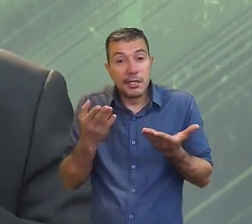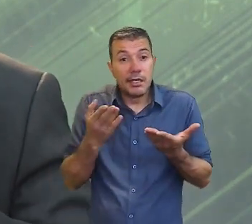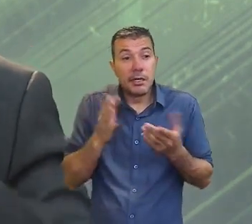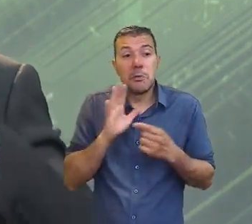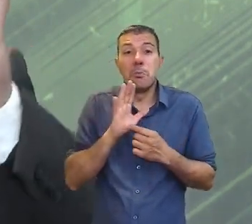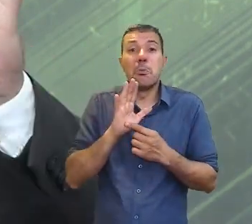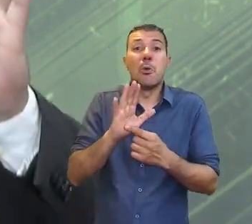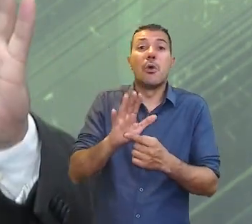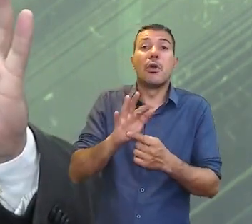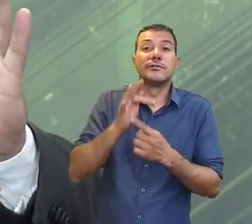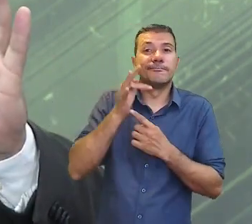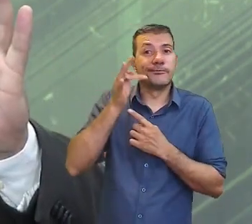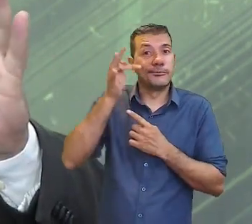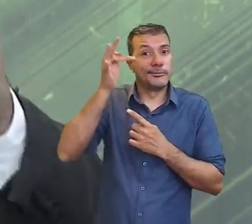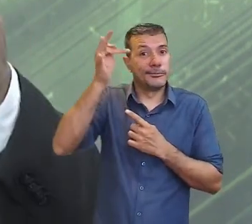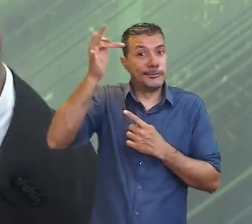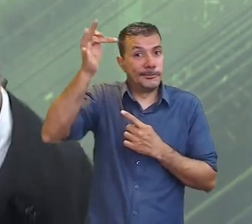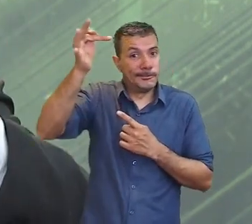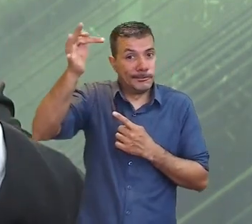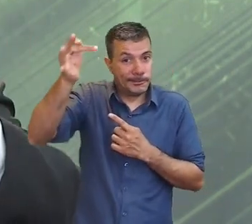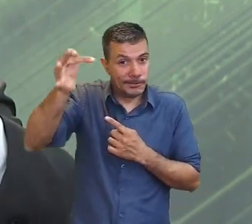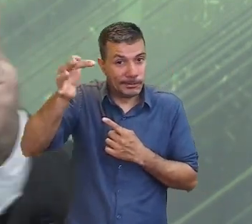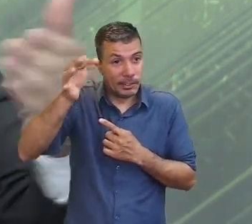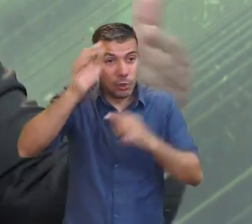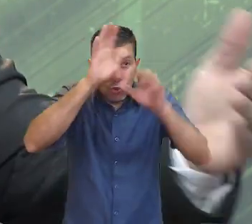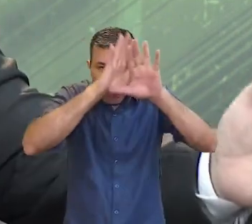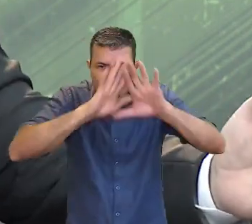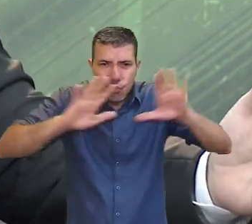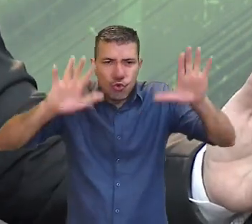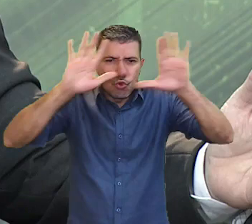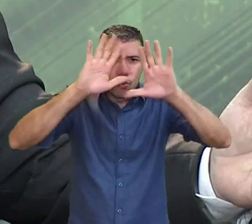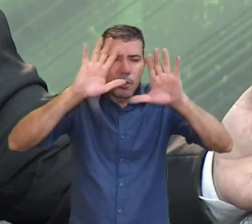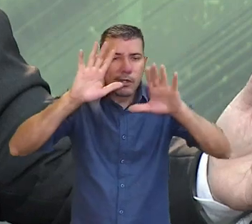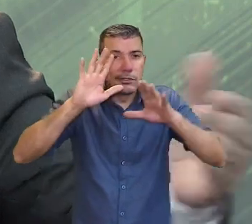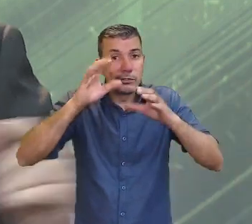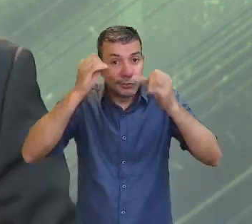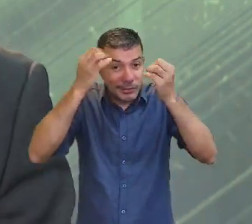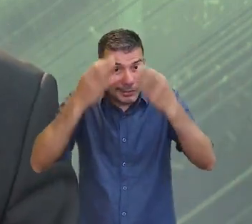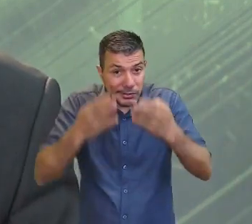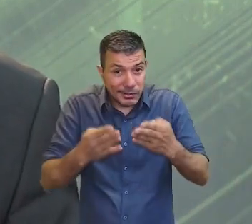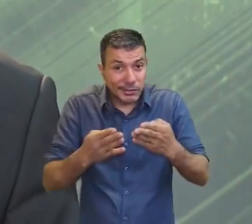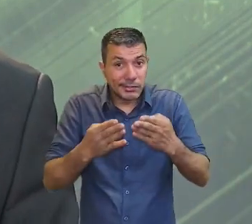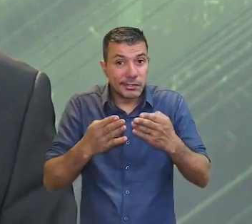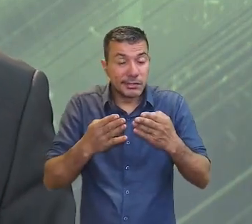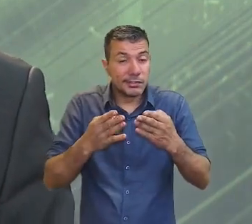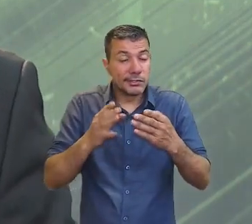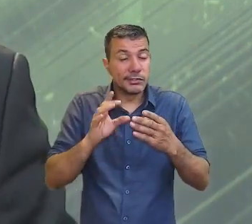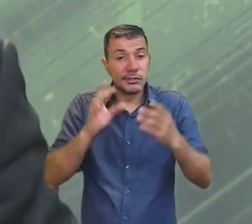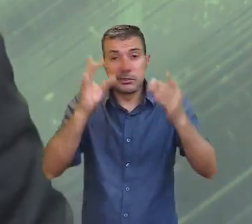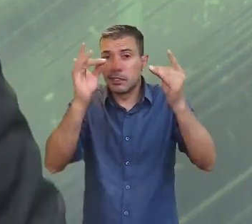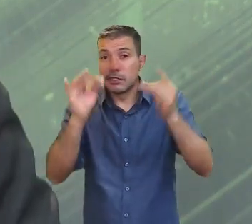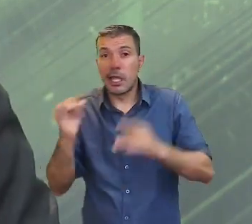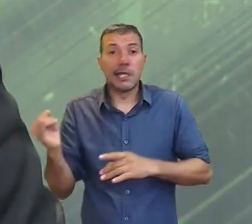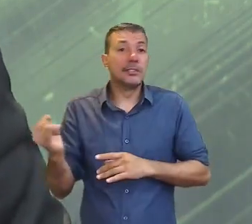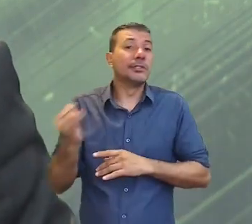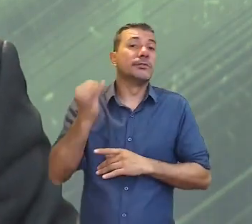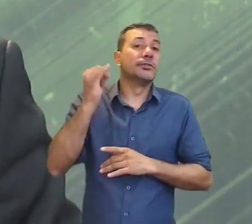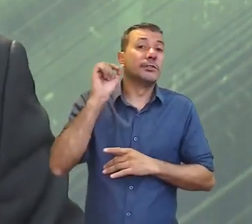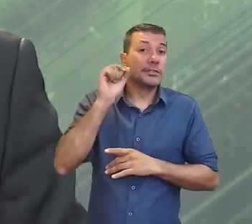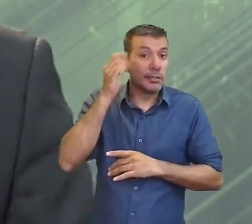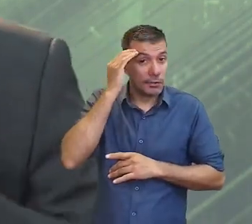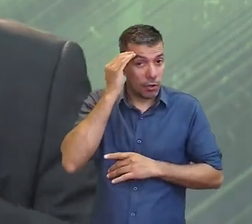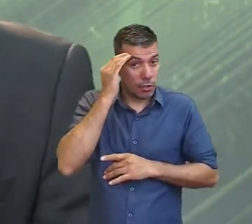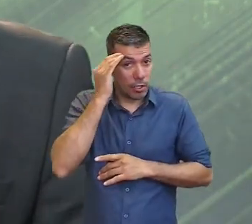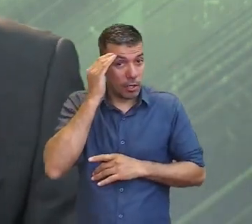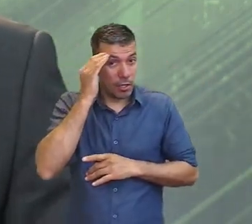para algo muito além da visão humana. Desde o início nós estamos falando que existe uma correspondência e é importante você entender